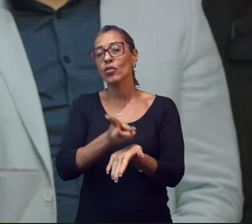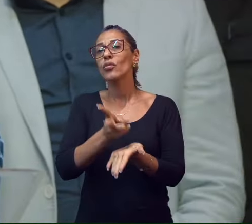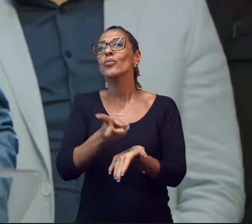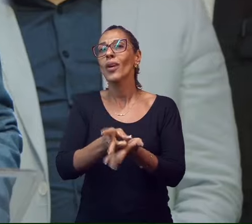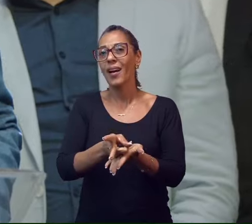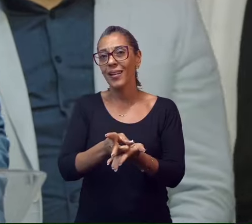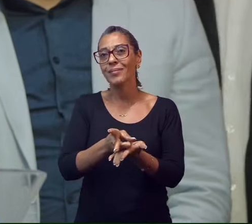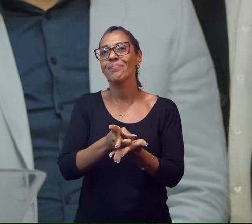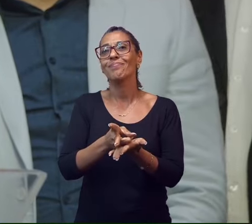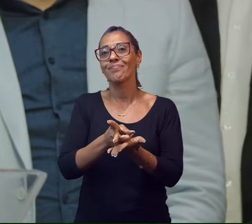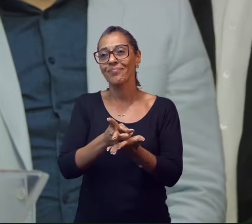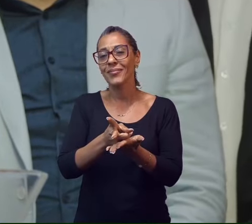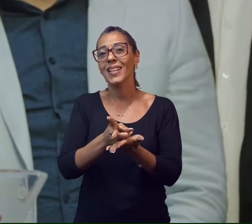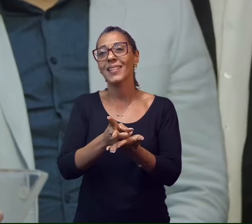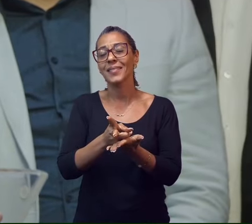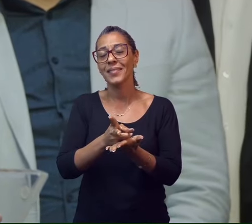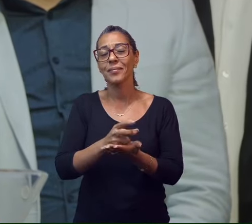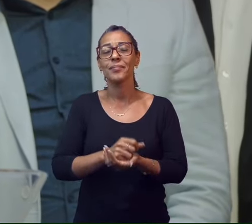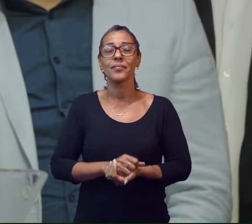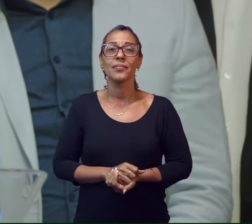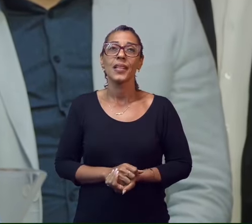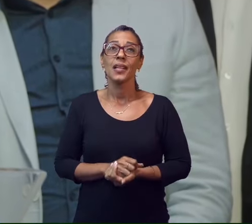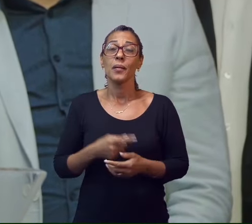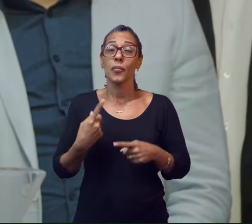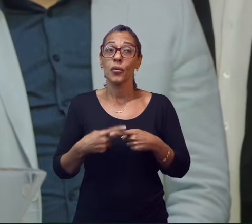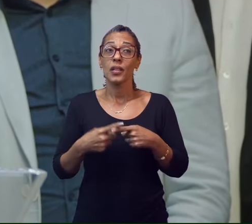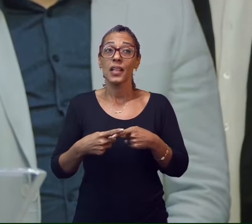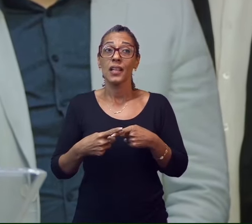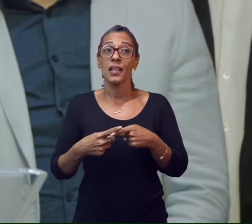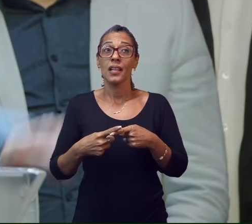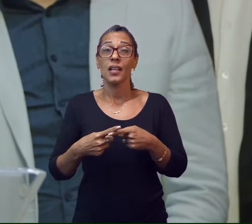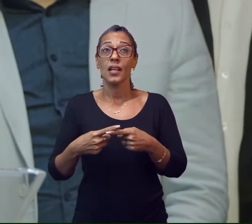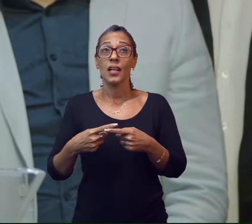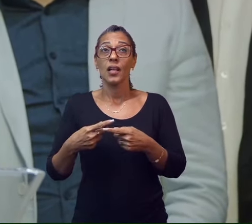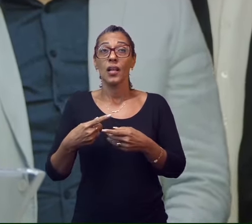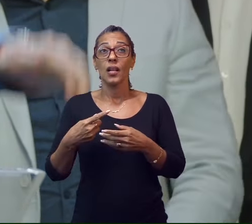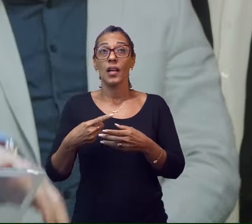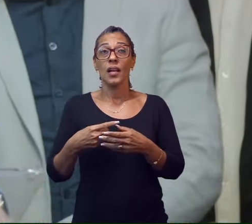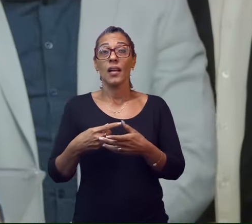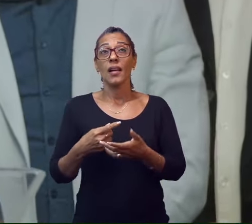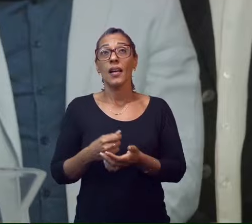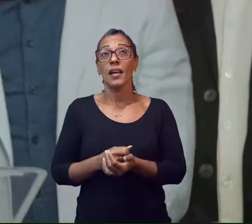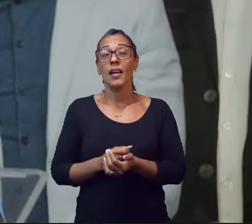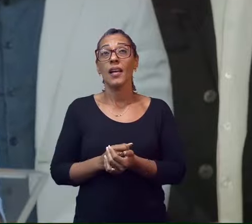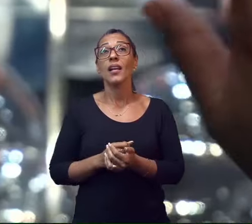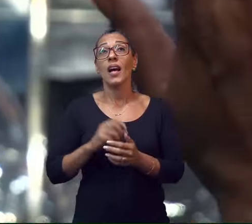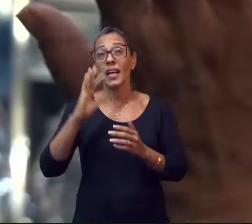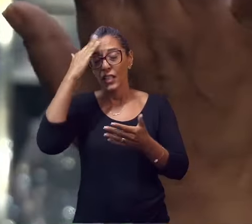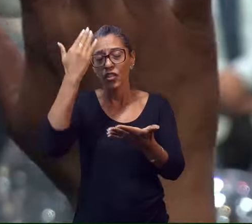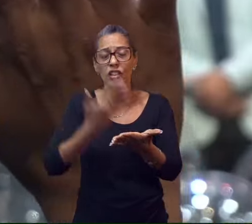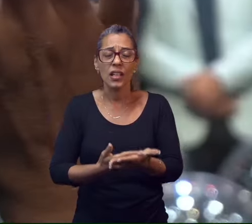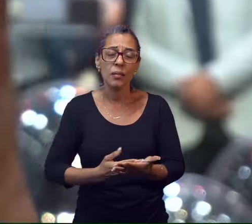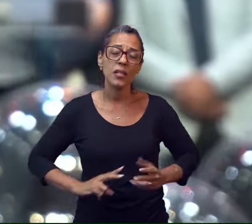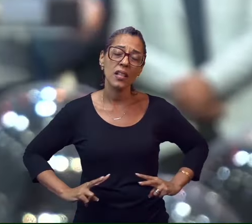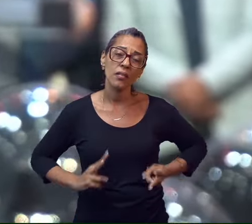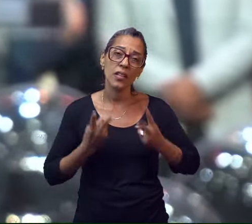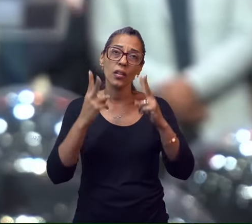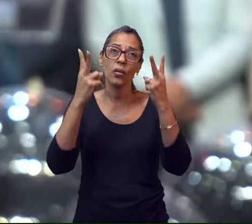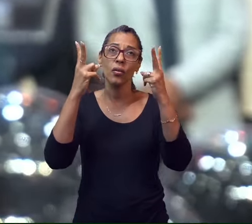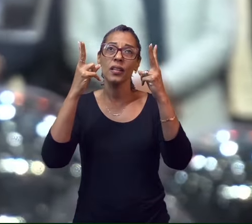atadas Nesses últimos quatro anos mas a vitória será muito grande do Povo de Deus